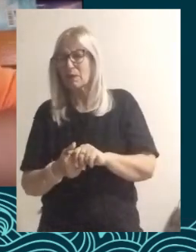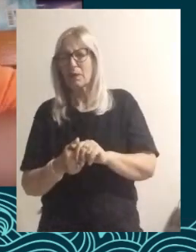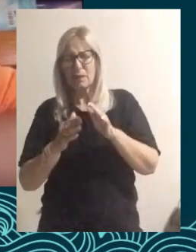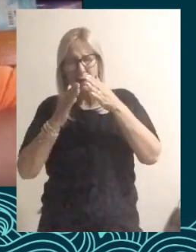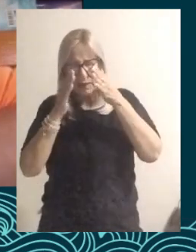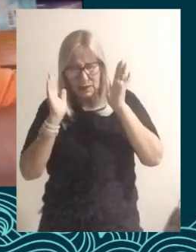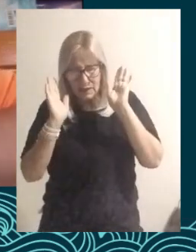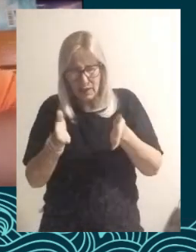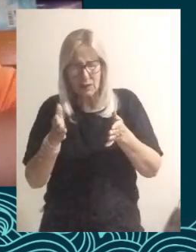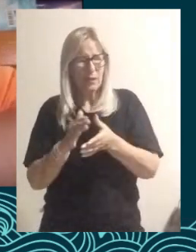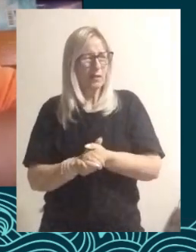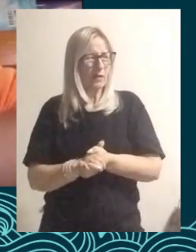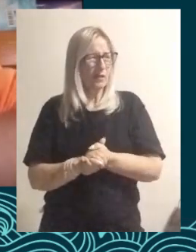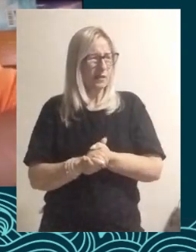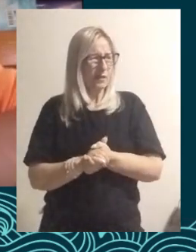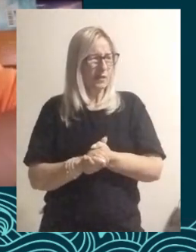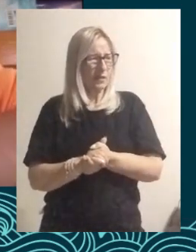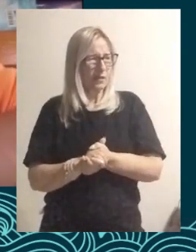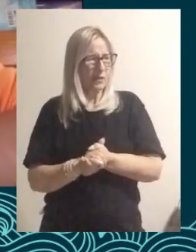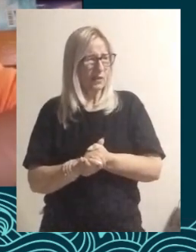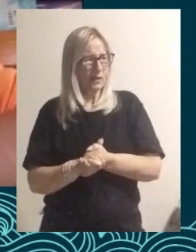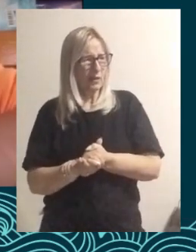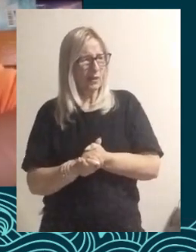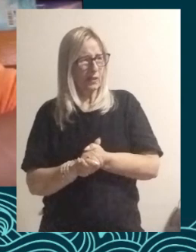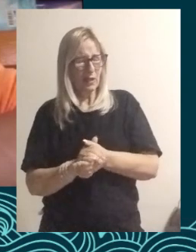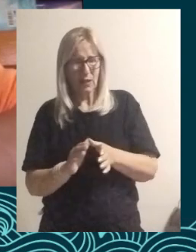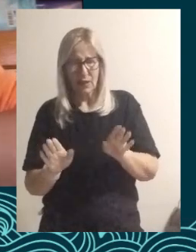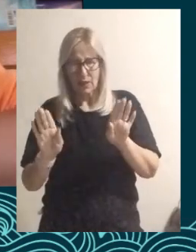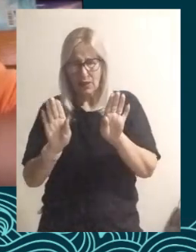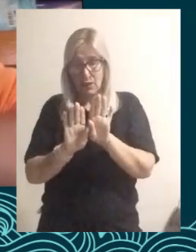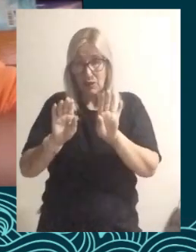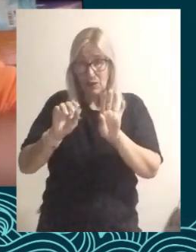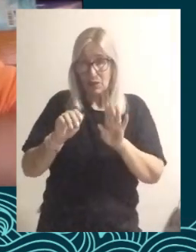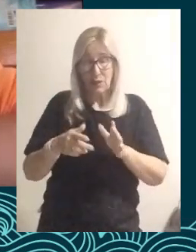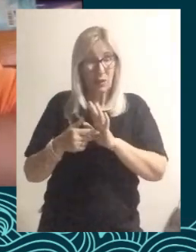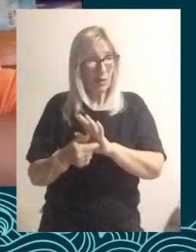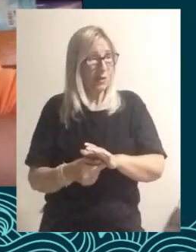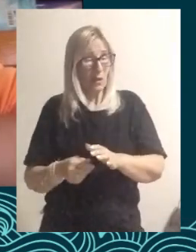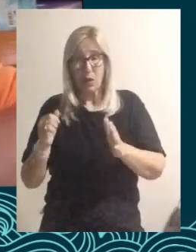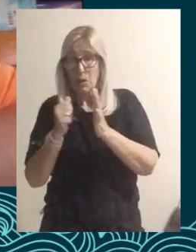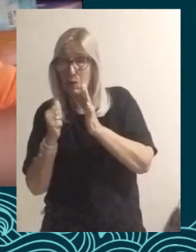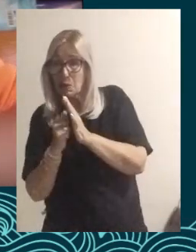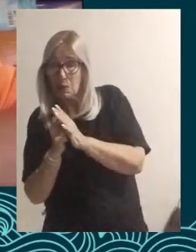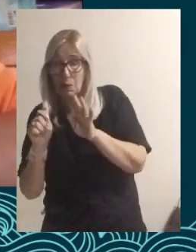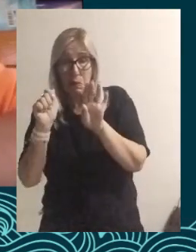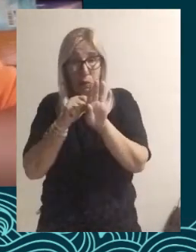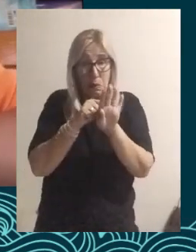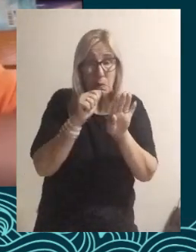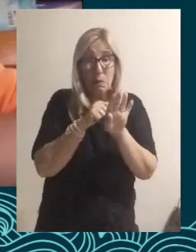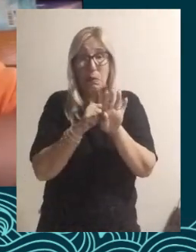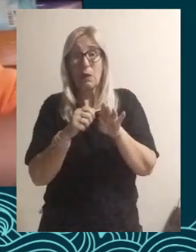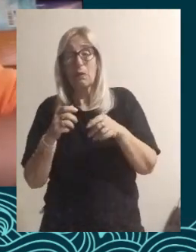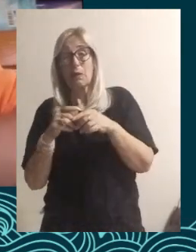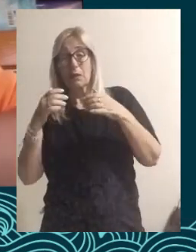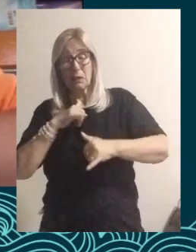menos preocupada em fazer os ventos se mudarem, eu vou ficar batendo menos vezes numa porta fechada, porque eu estou vendo aqui que se eu ficar